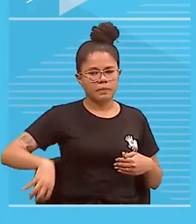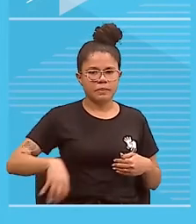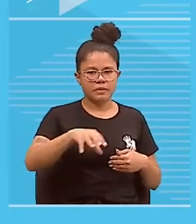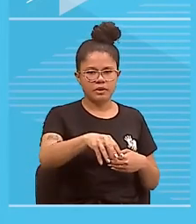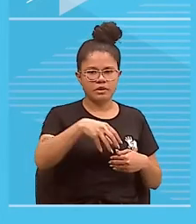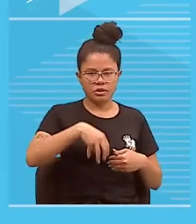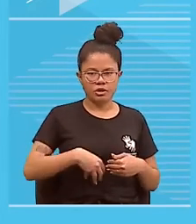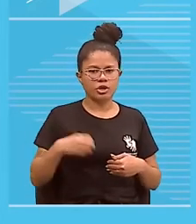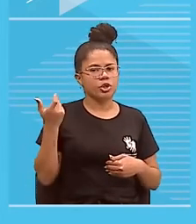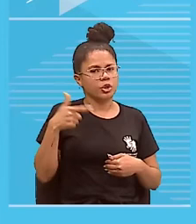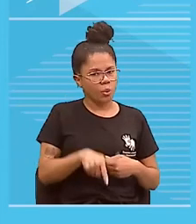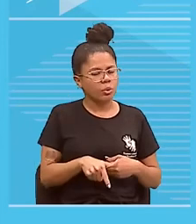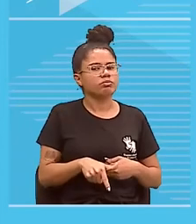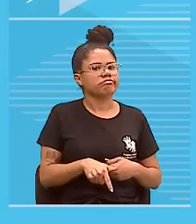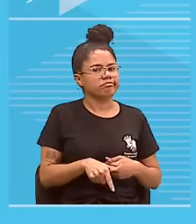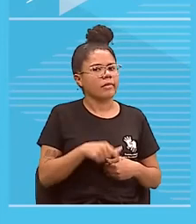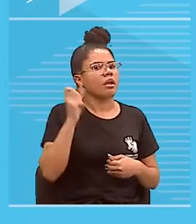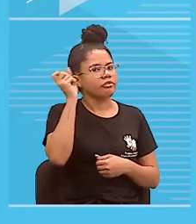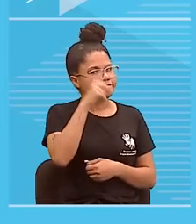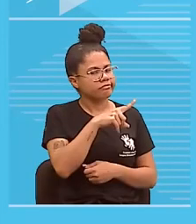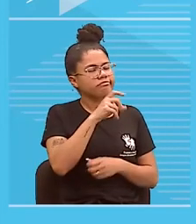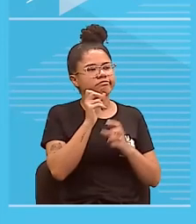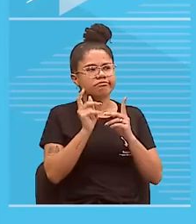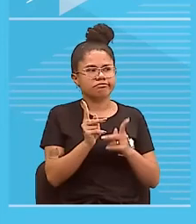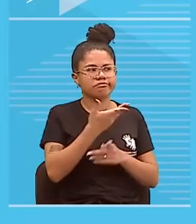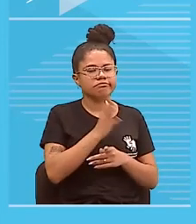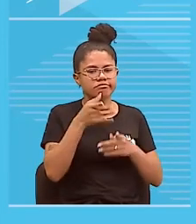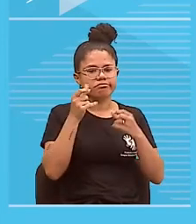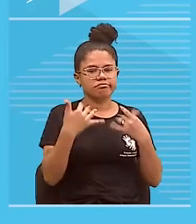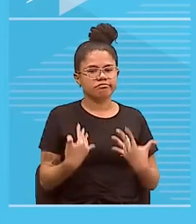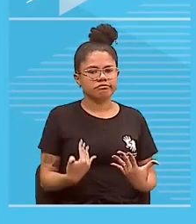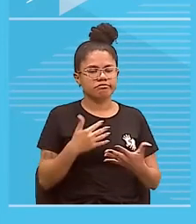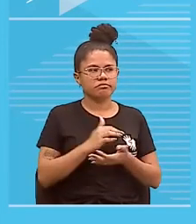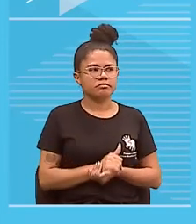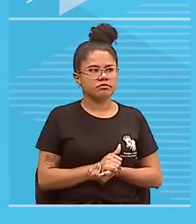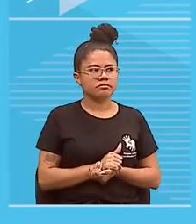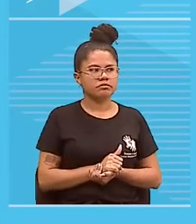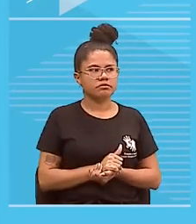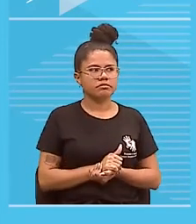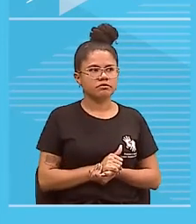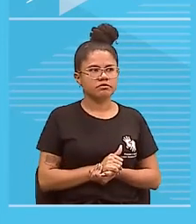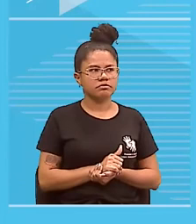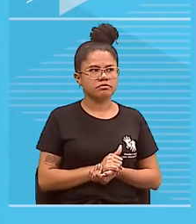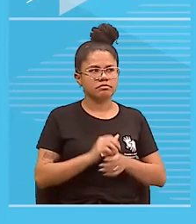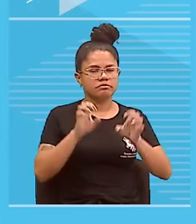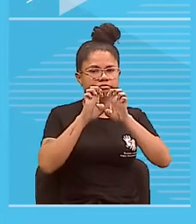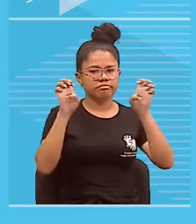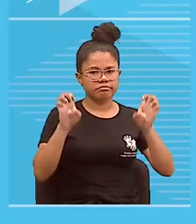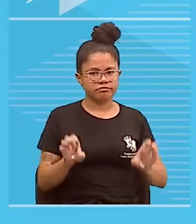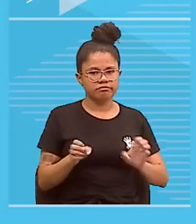ligeiro olha outra função já falei da função energética vou falar da função estrutural